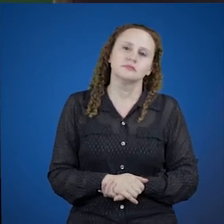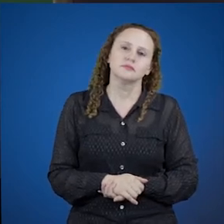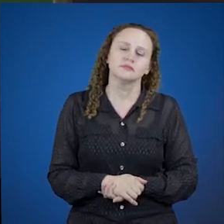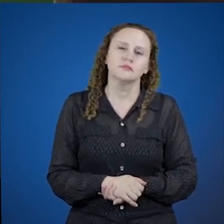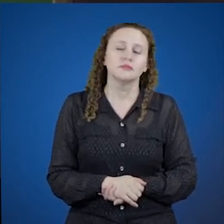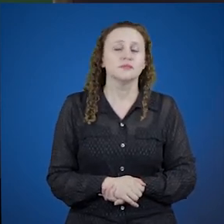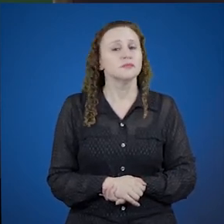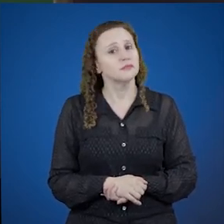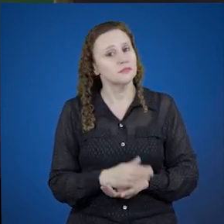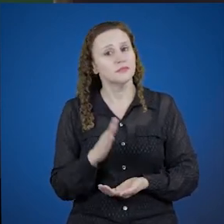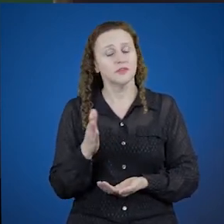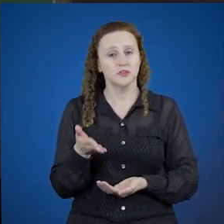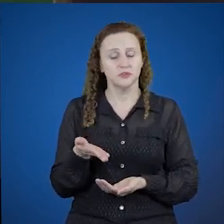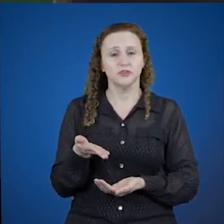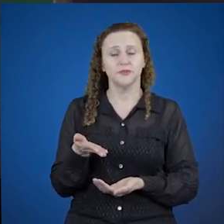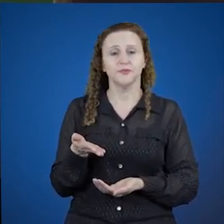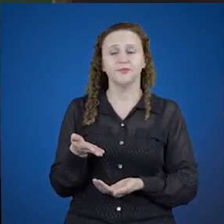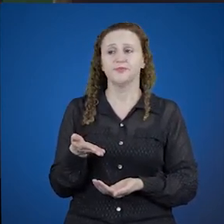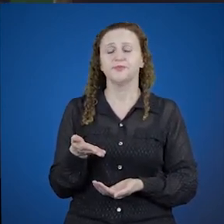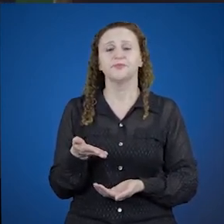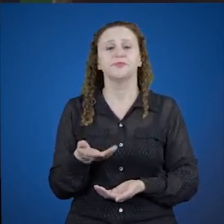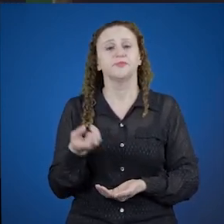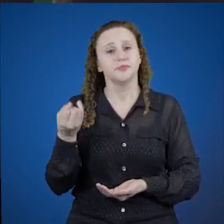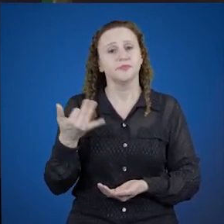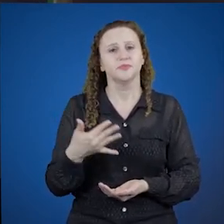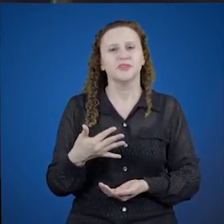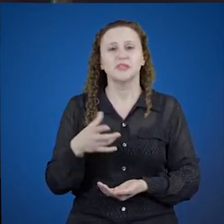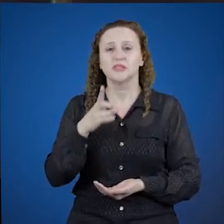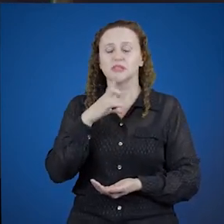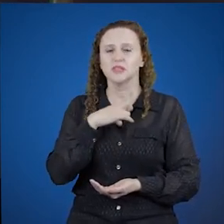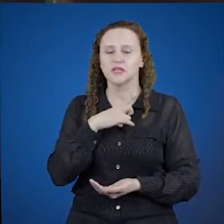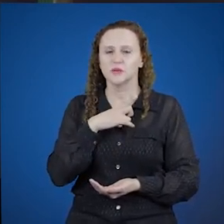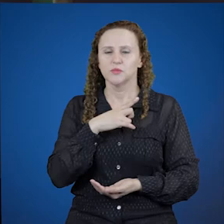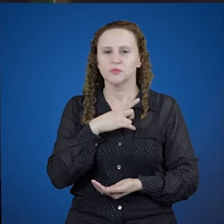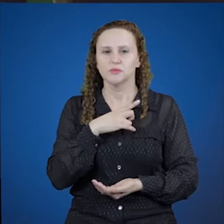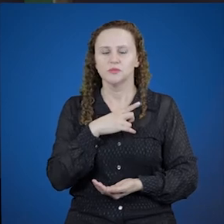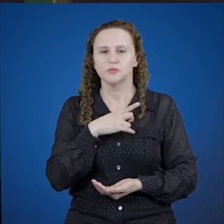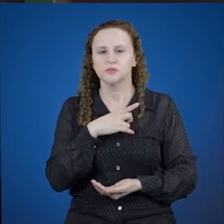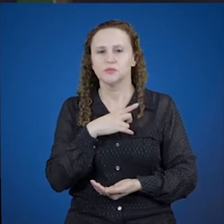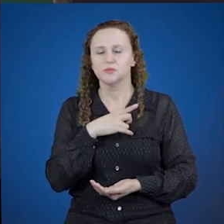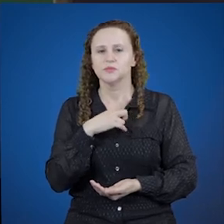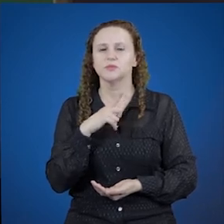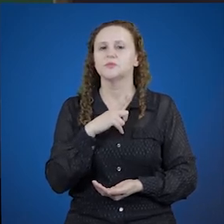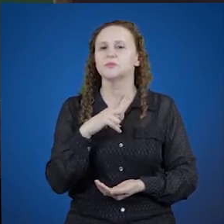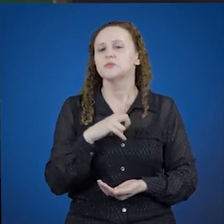bom então conforme já mencionado nós temos seis